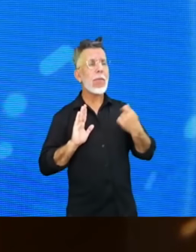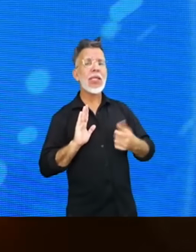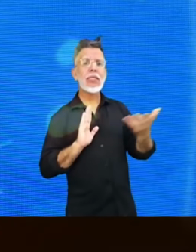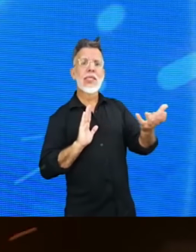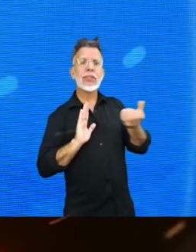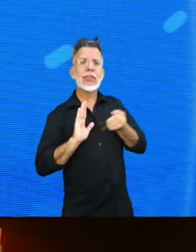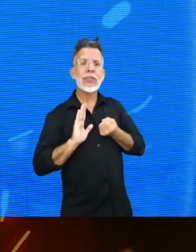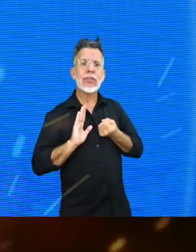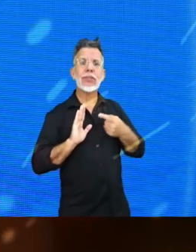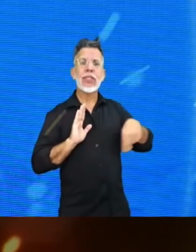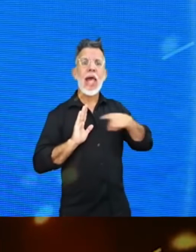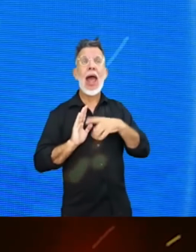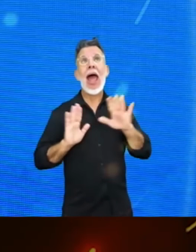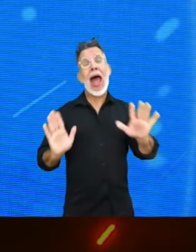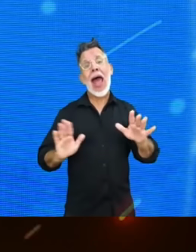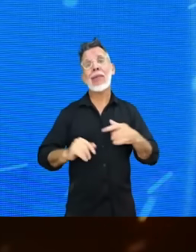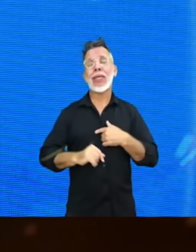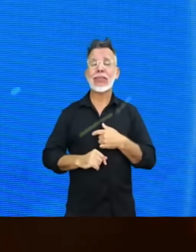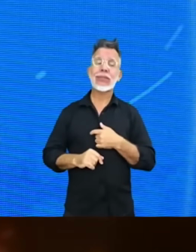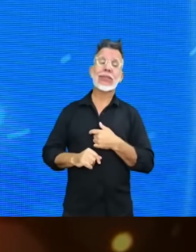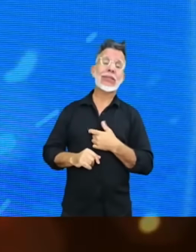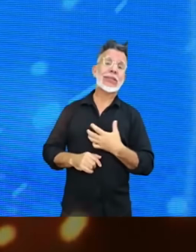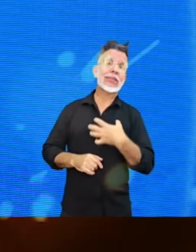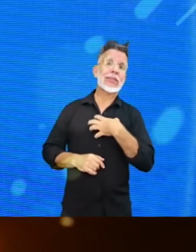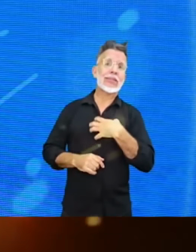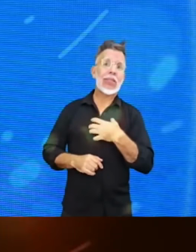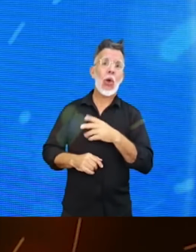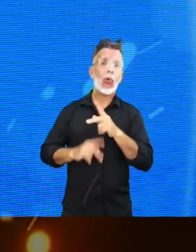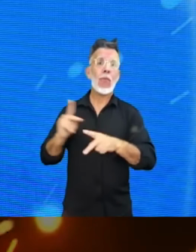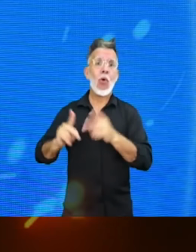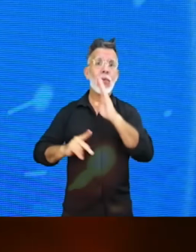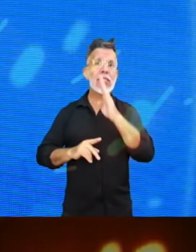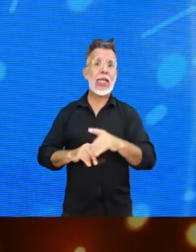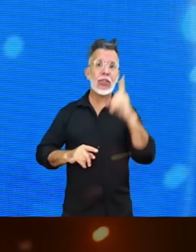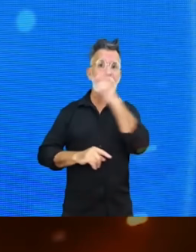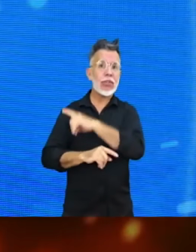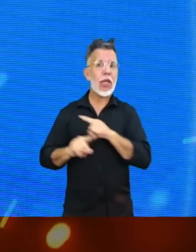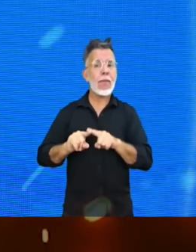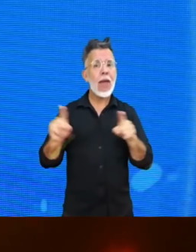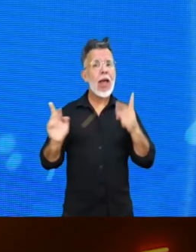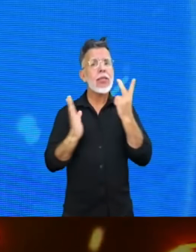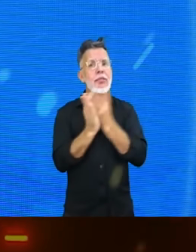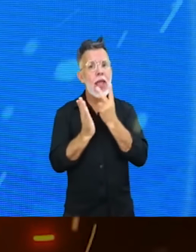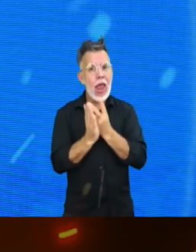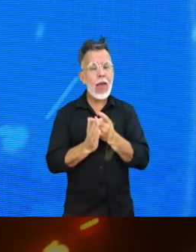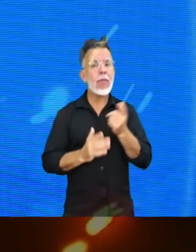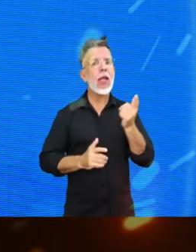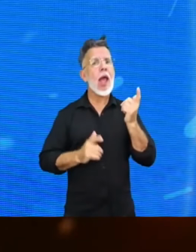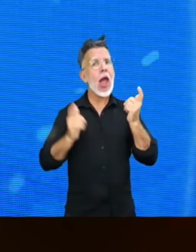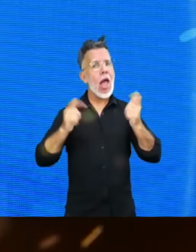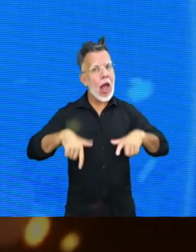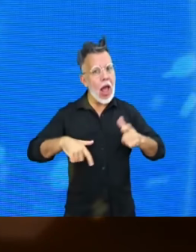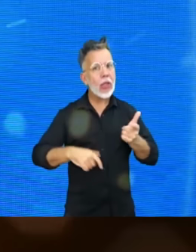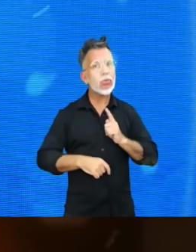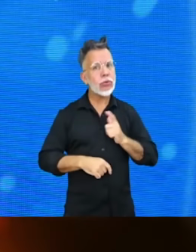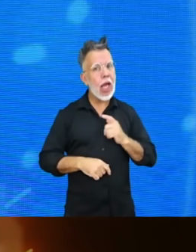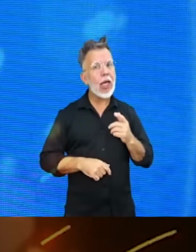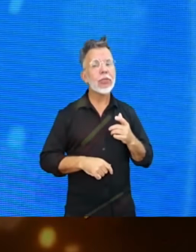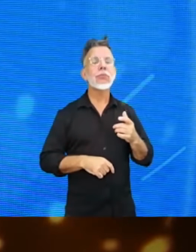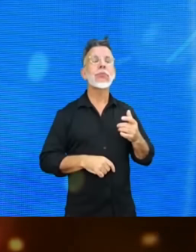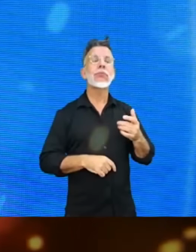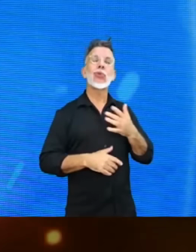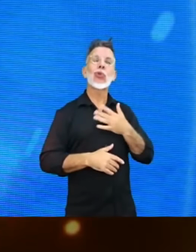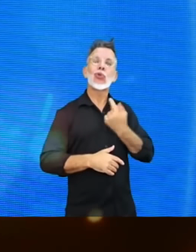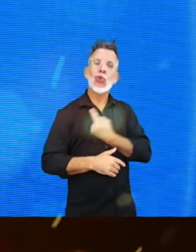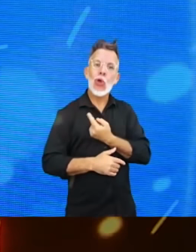situação do povo brasileiro é muito difícil mas sempre há espaço no nosso coração no coração brasileiro e